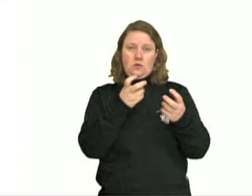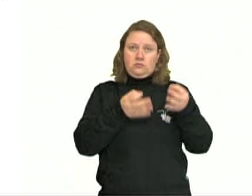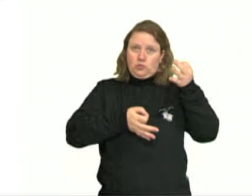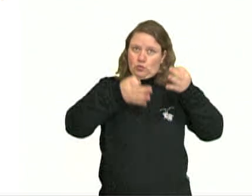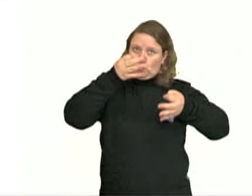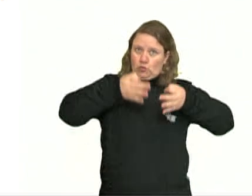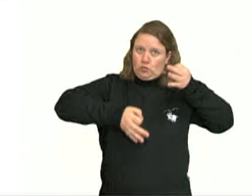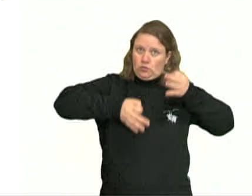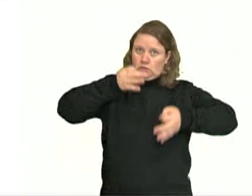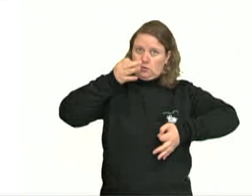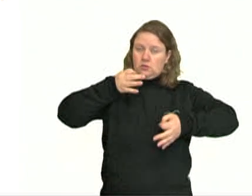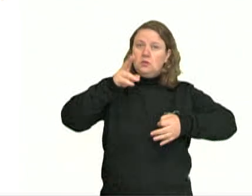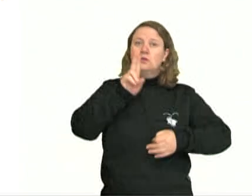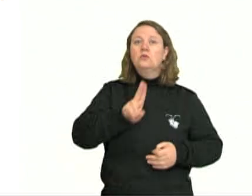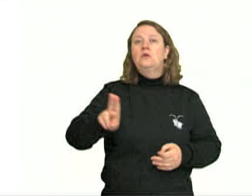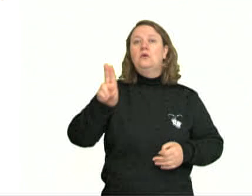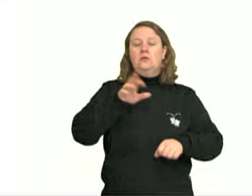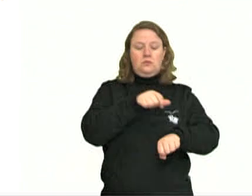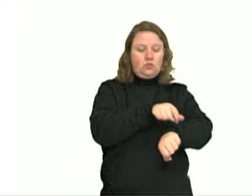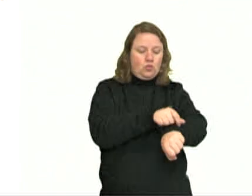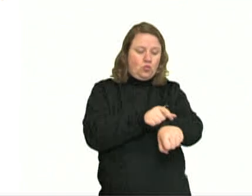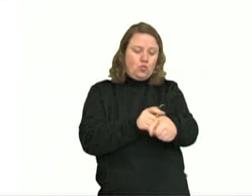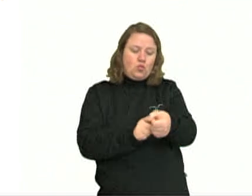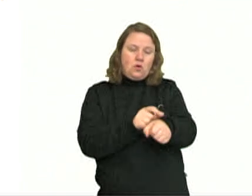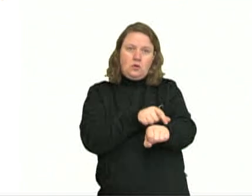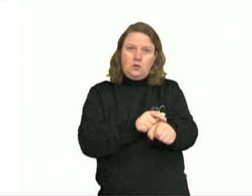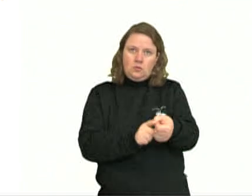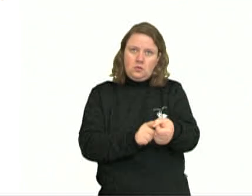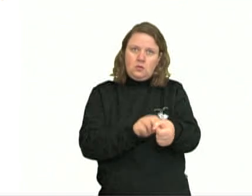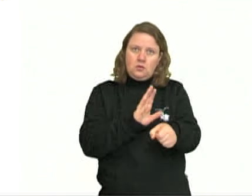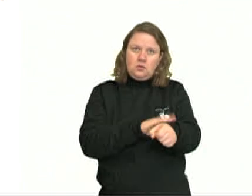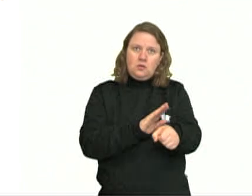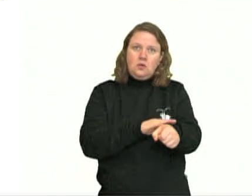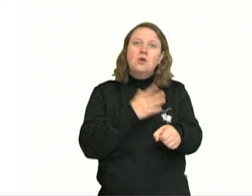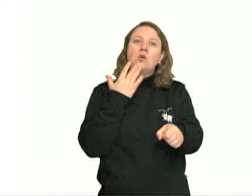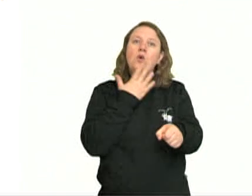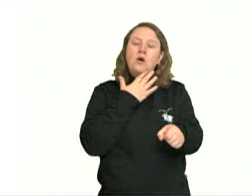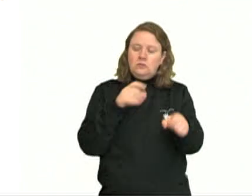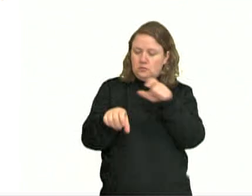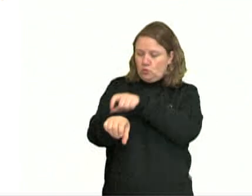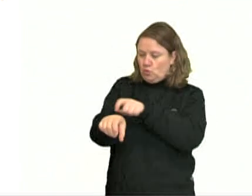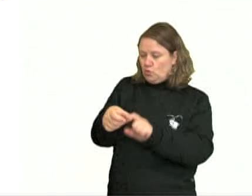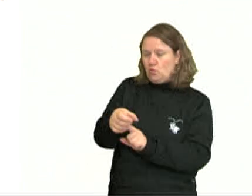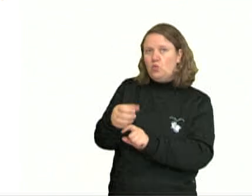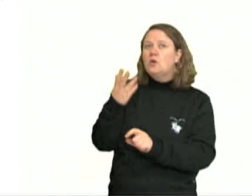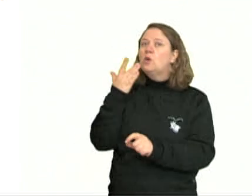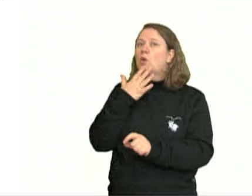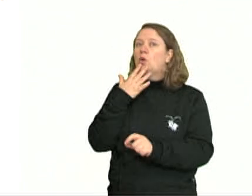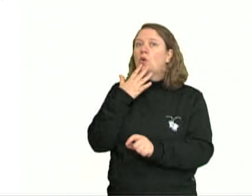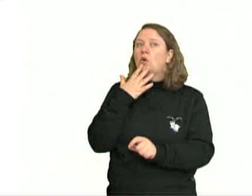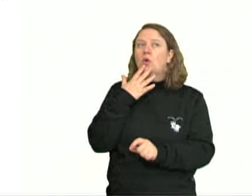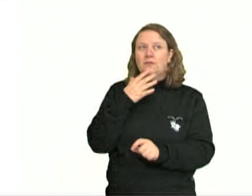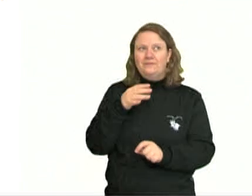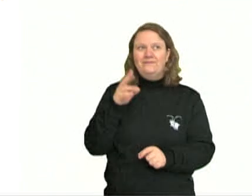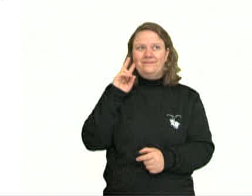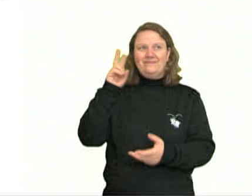decisões, o árbitro usa uma pulseira na cor dos lutadores em cada braço. Então, observem lá,